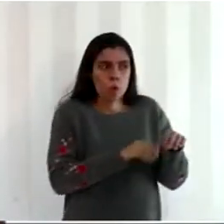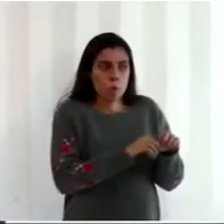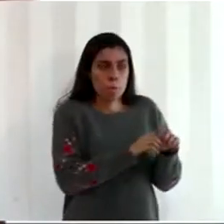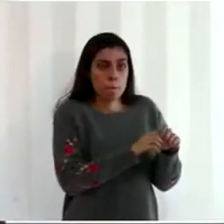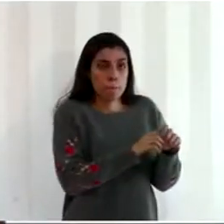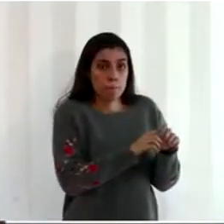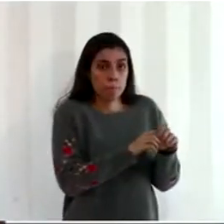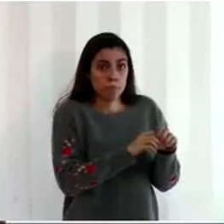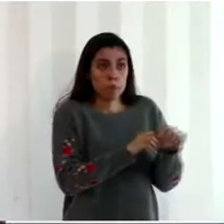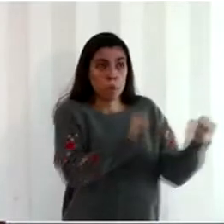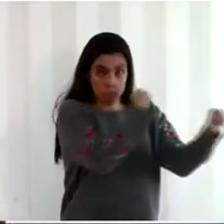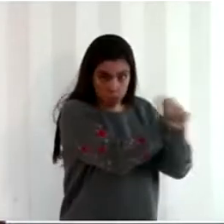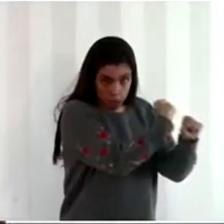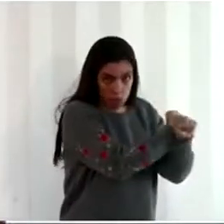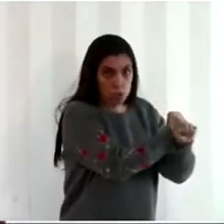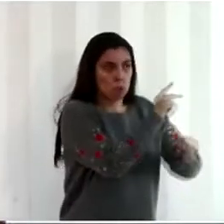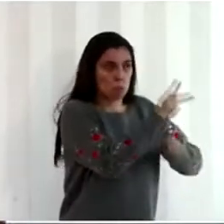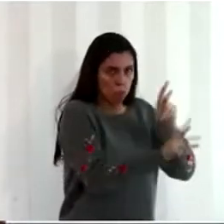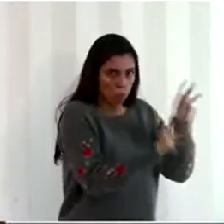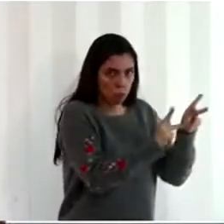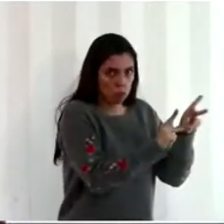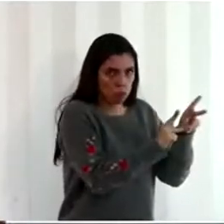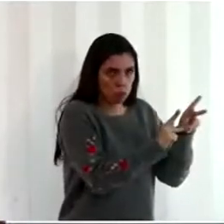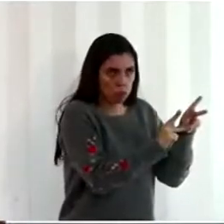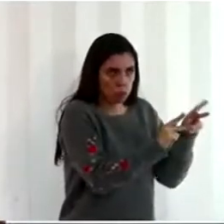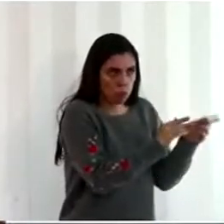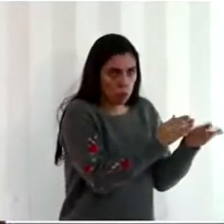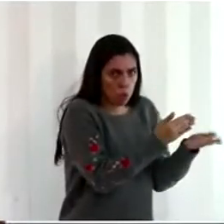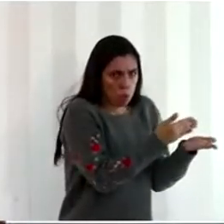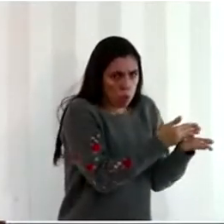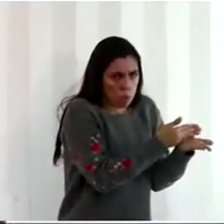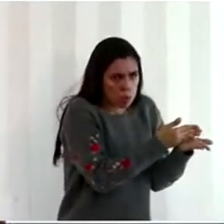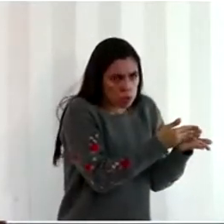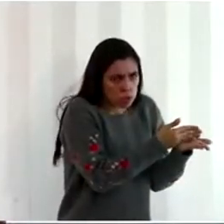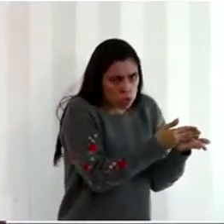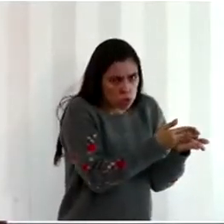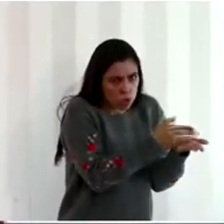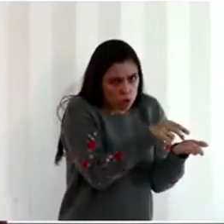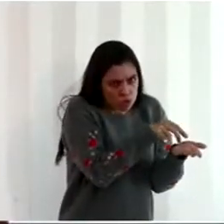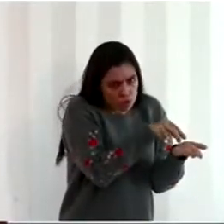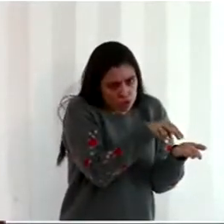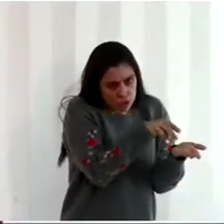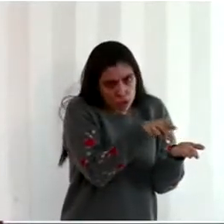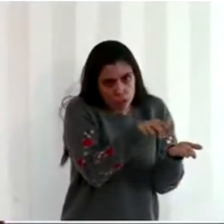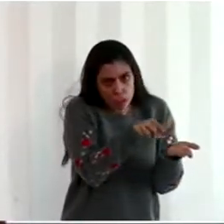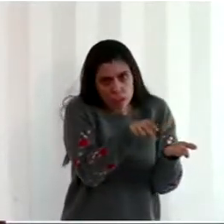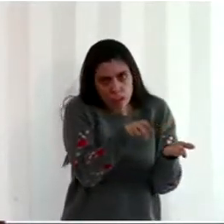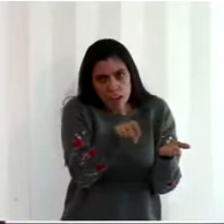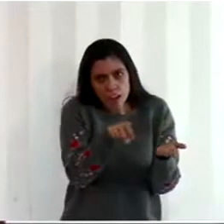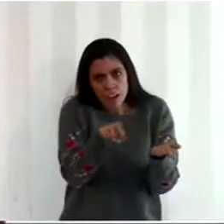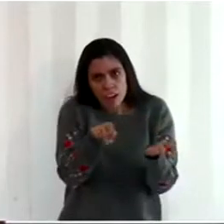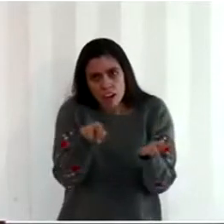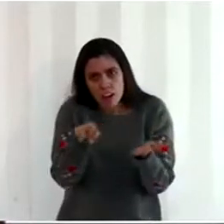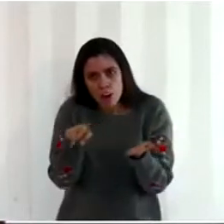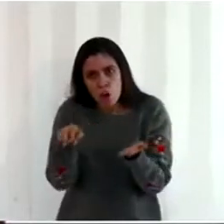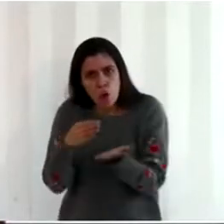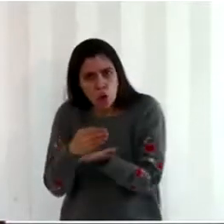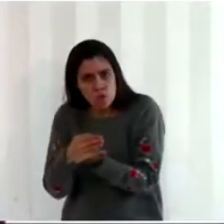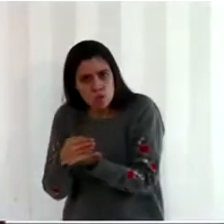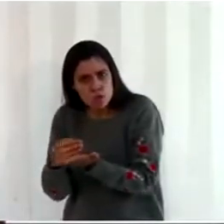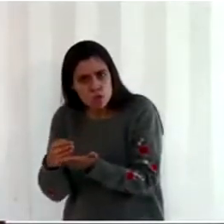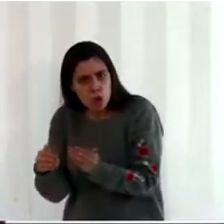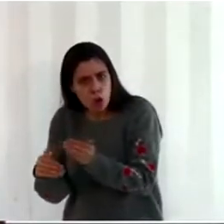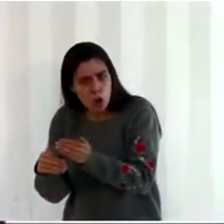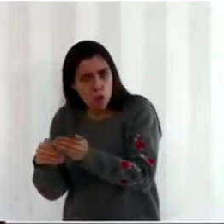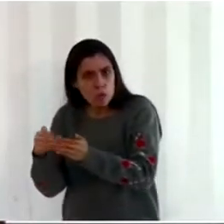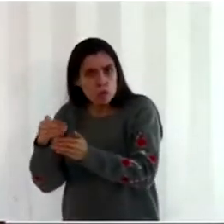por 16 anos o templo fica em ruínas. Mas o povo parece que se acostuma, e cada um vai construir suas casas,